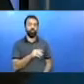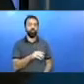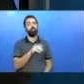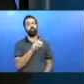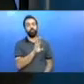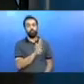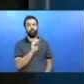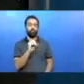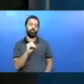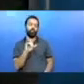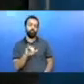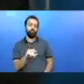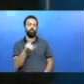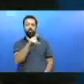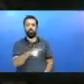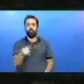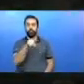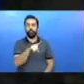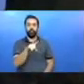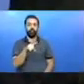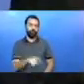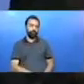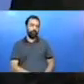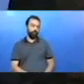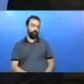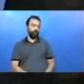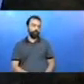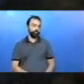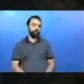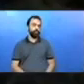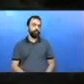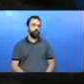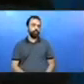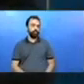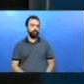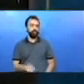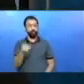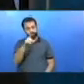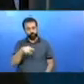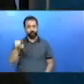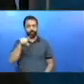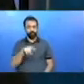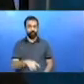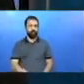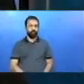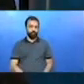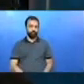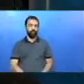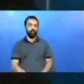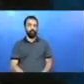Meu Boi, podem circular a palavra e o nome da festa é Bumba Meu Boi. Boi Bumbá,